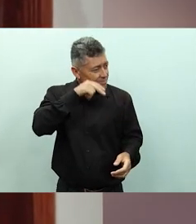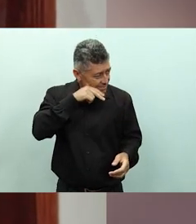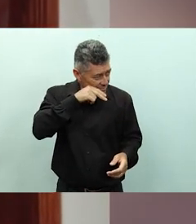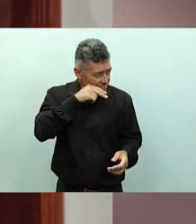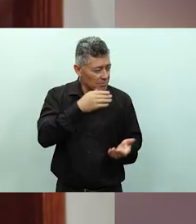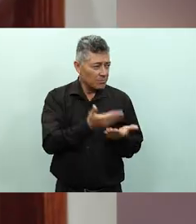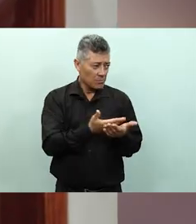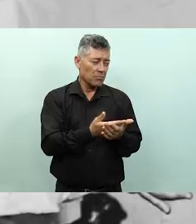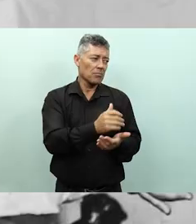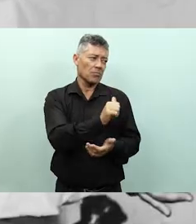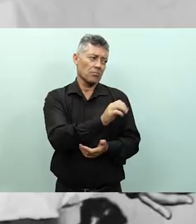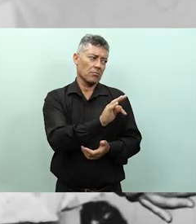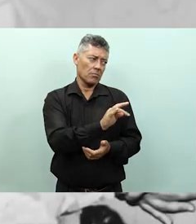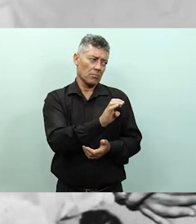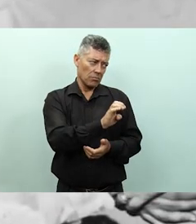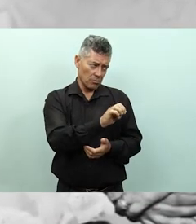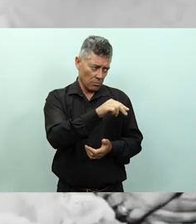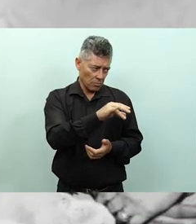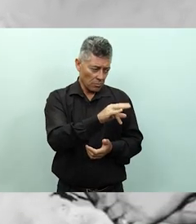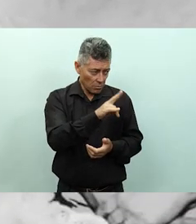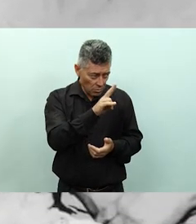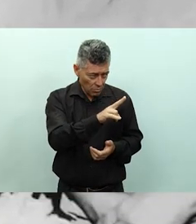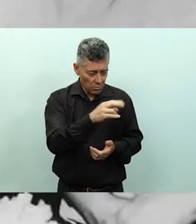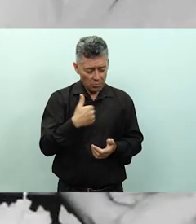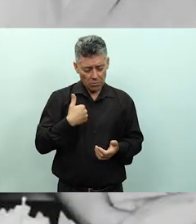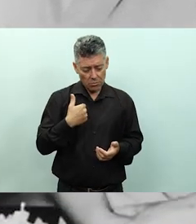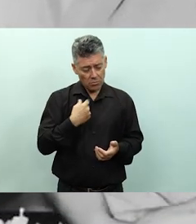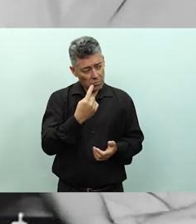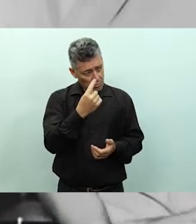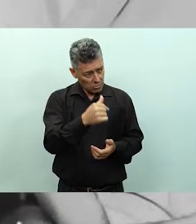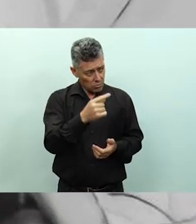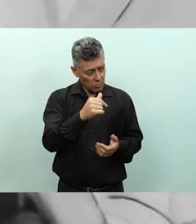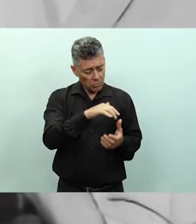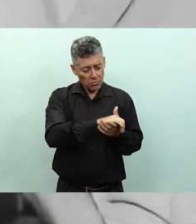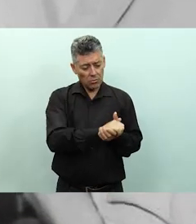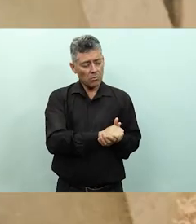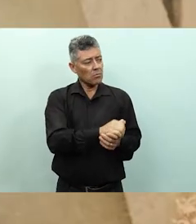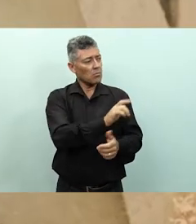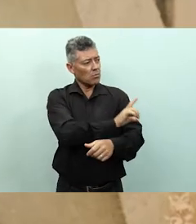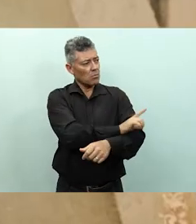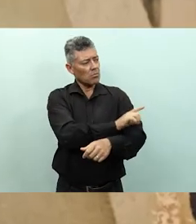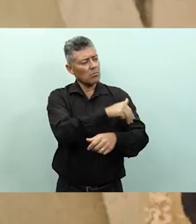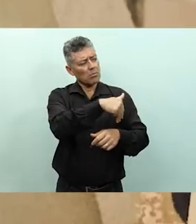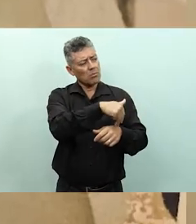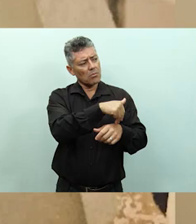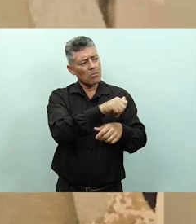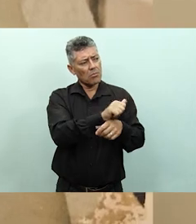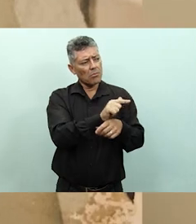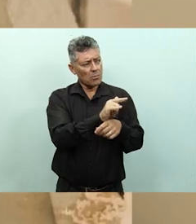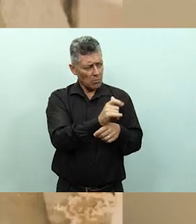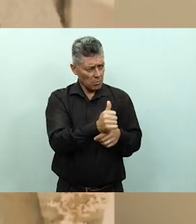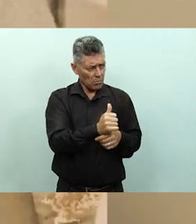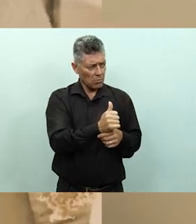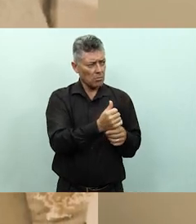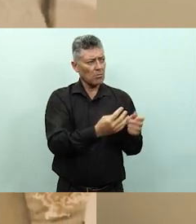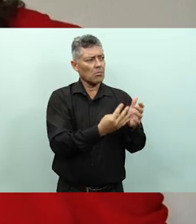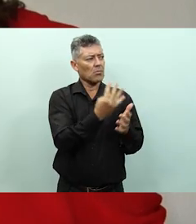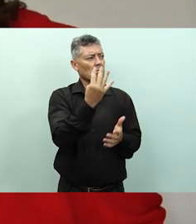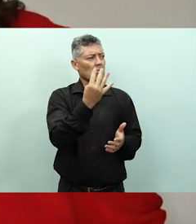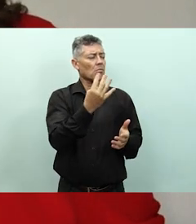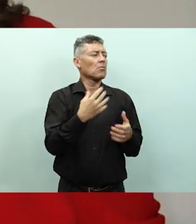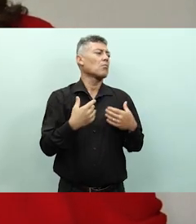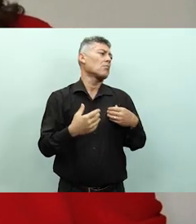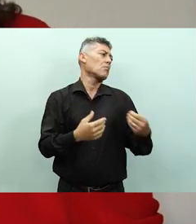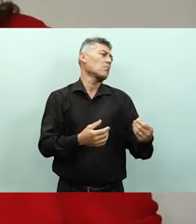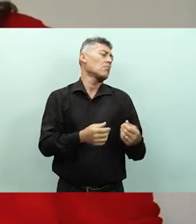no Colégio Ateneu. Ainda aos 17 anos, casou-se com Lavoisier Maia e teve 4 filhos. O vovô